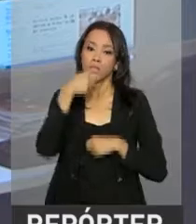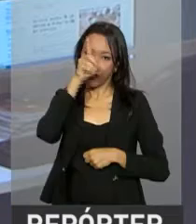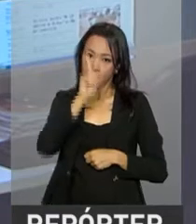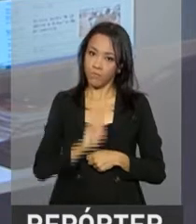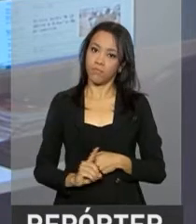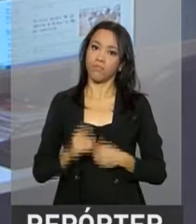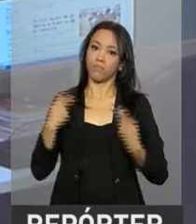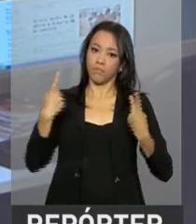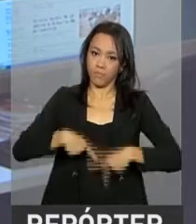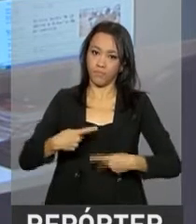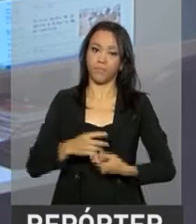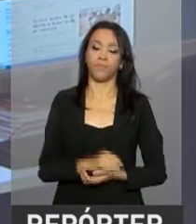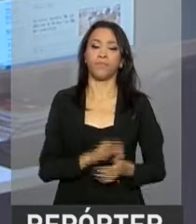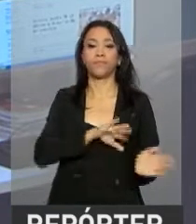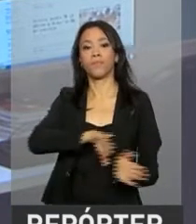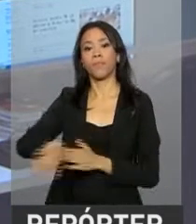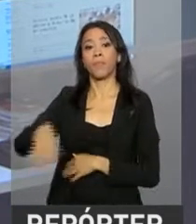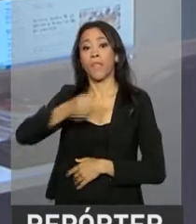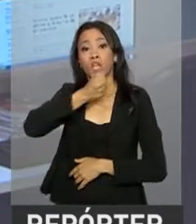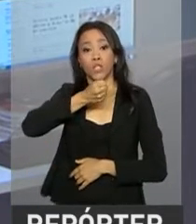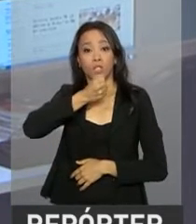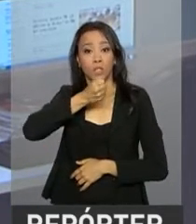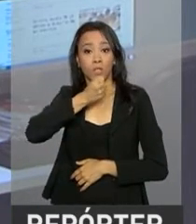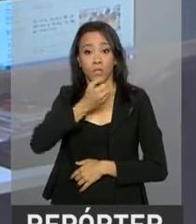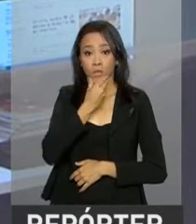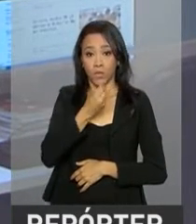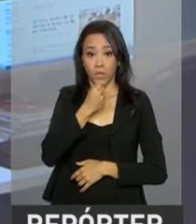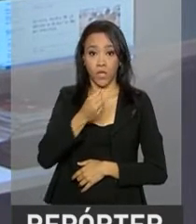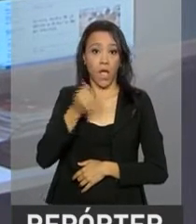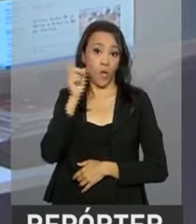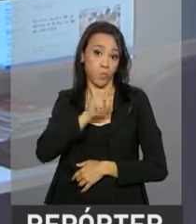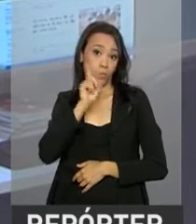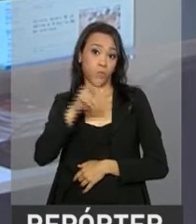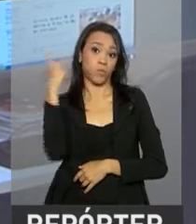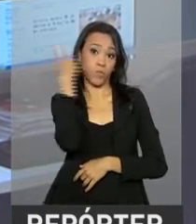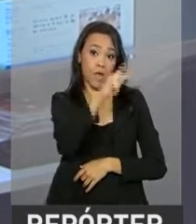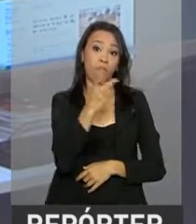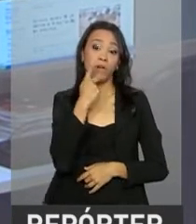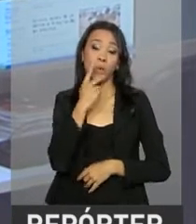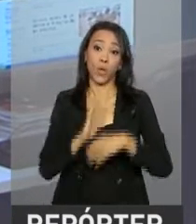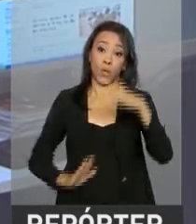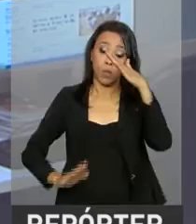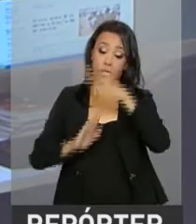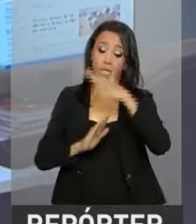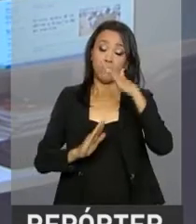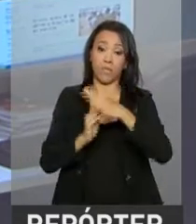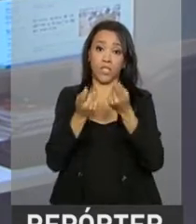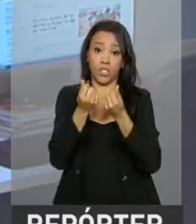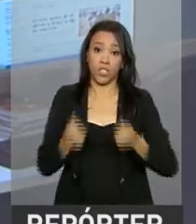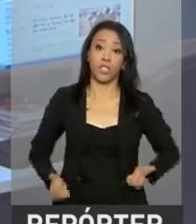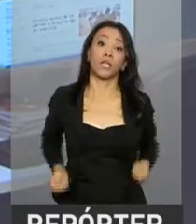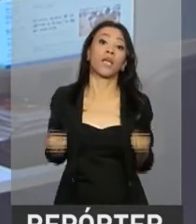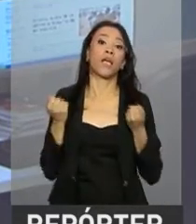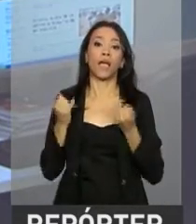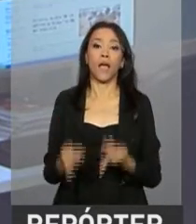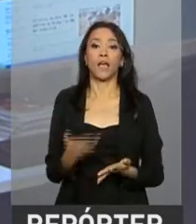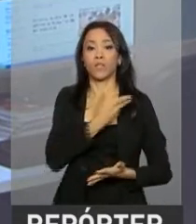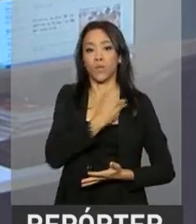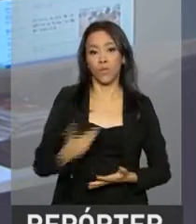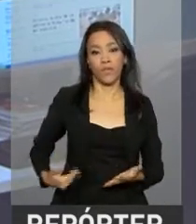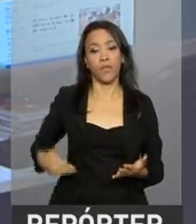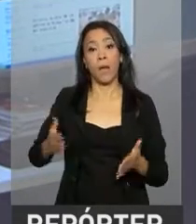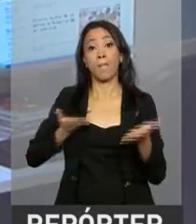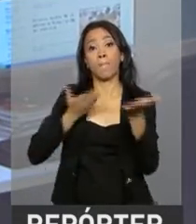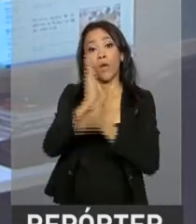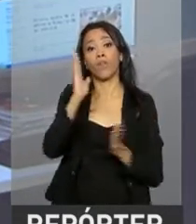dignidade. A jornalistas americanos, o presidente Michel Temer disse que o teto para os gastos públicos deve ser aprovado até